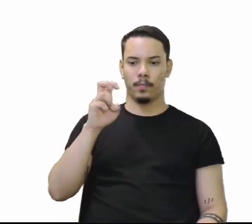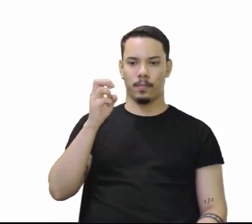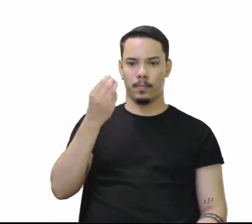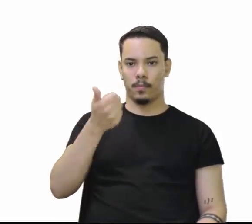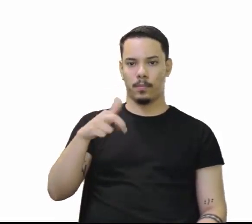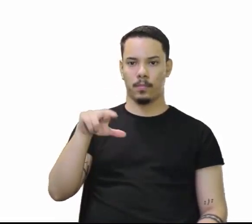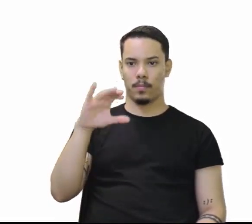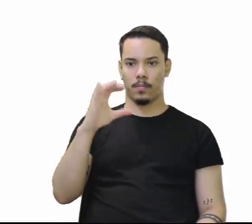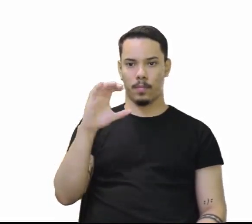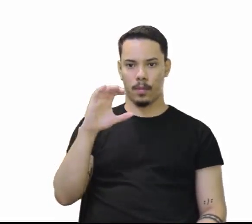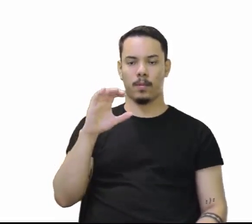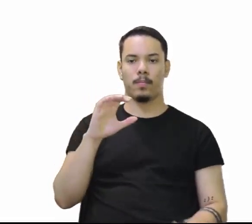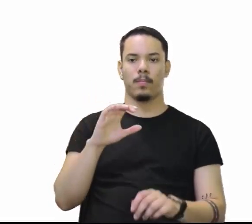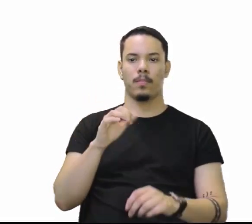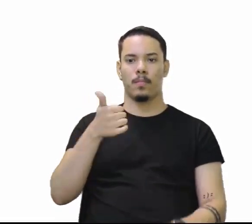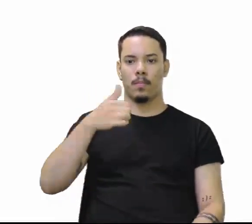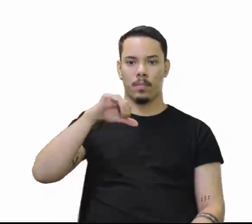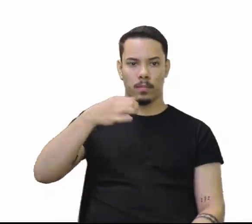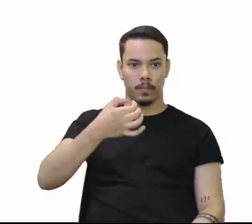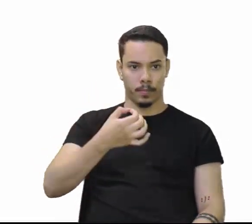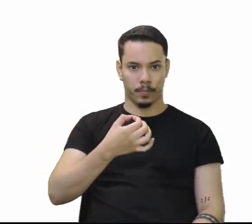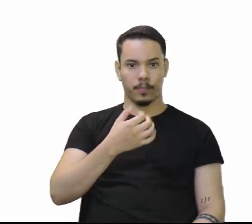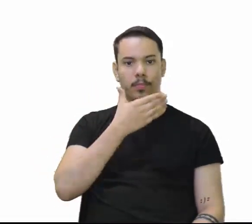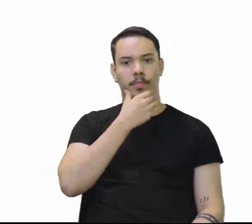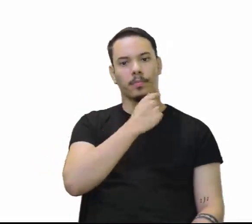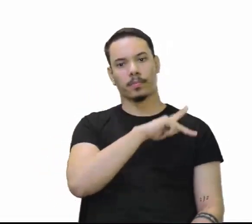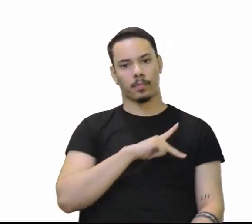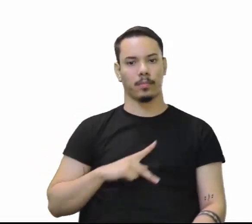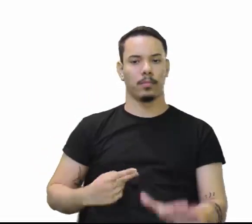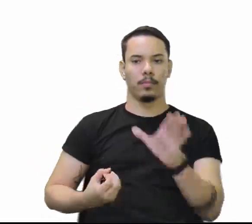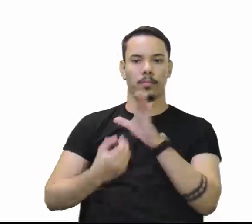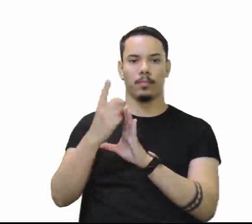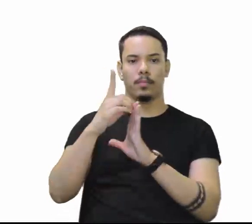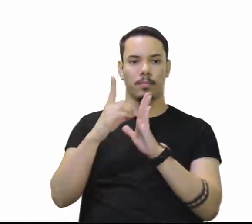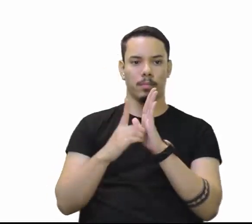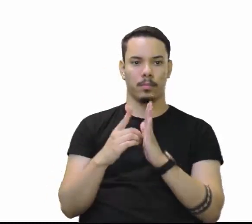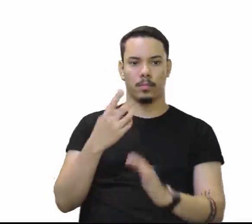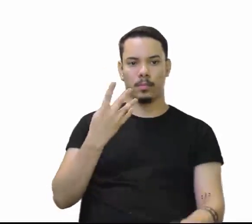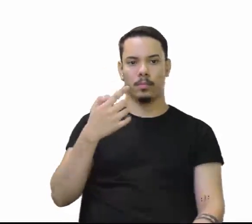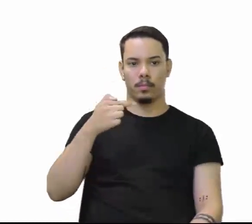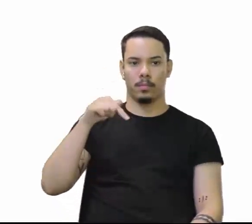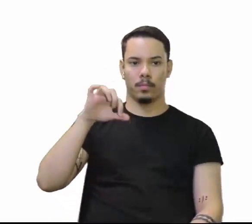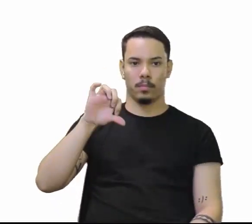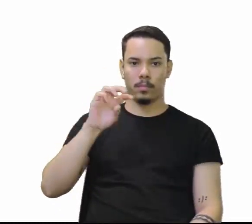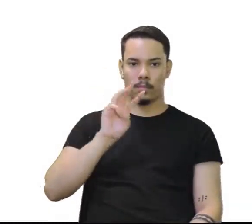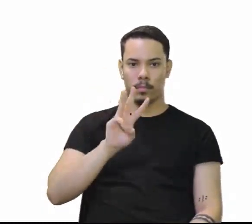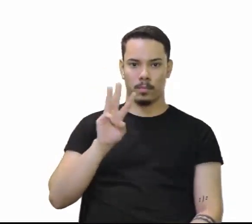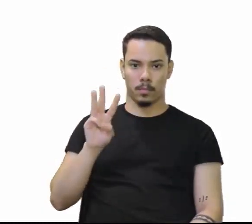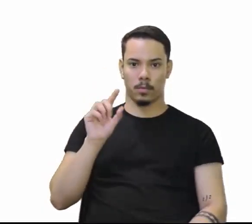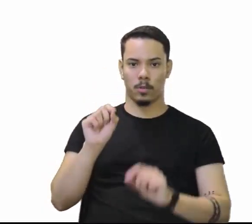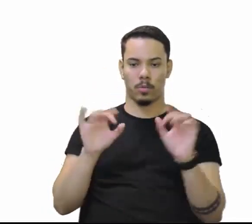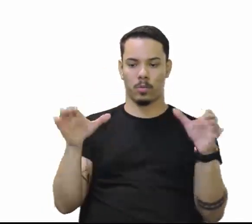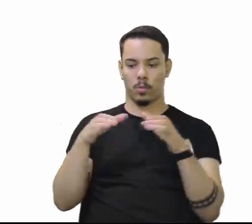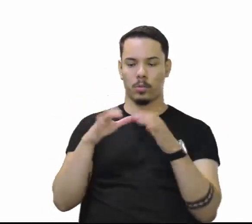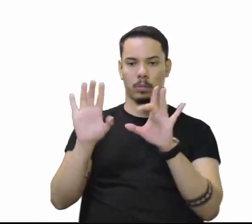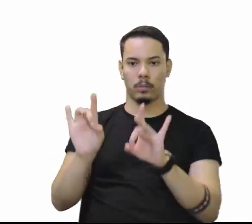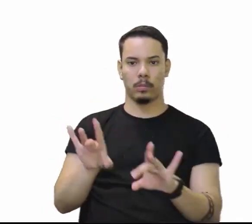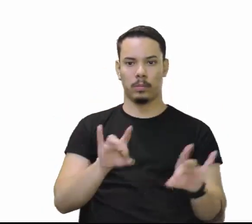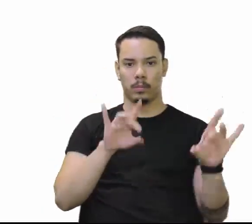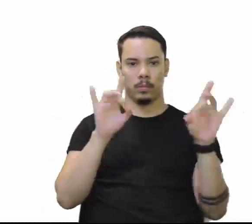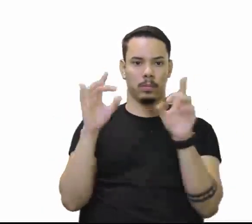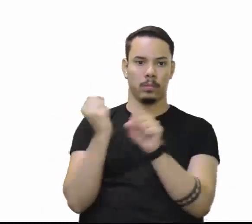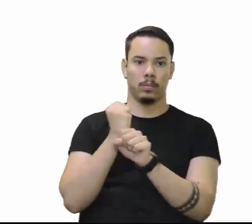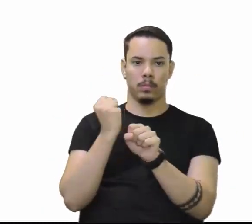março de 1960, o presidente da República criou, através do decreto 47.933, a Comissão Especial